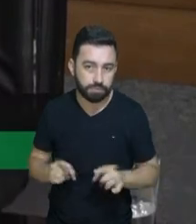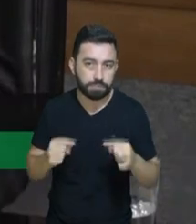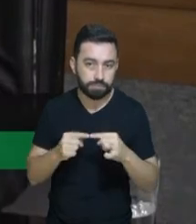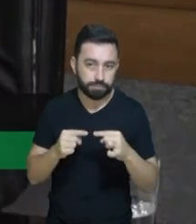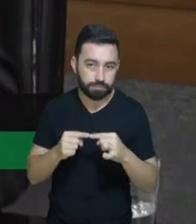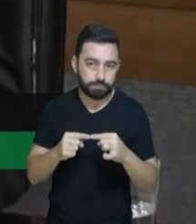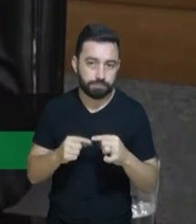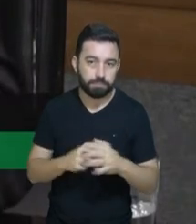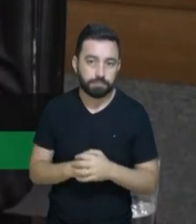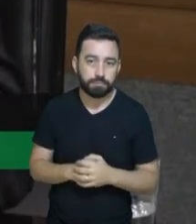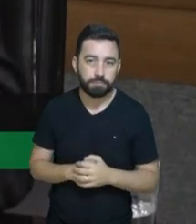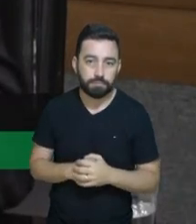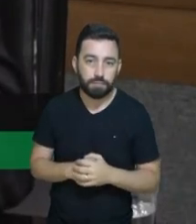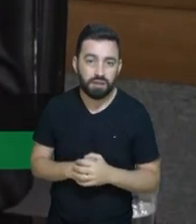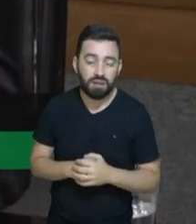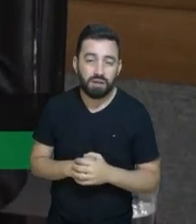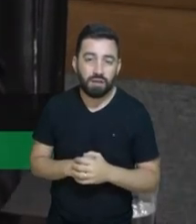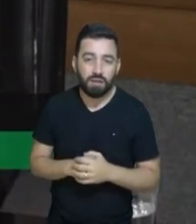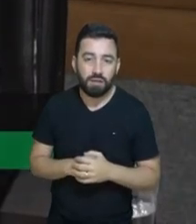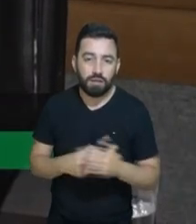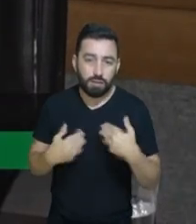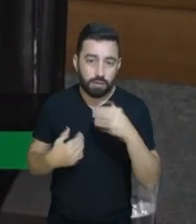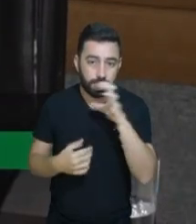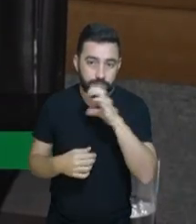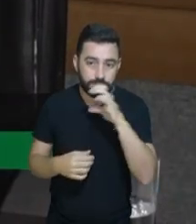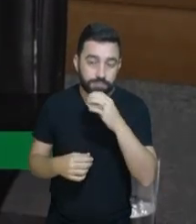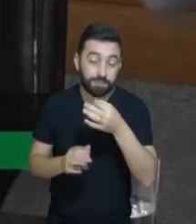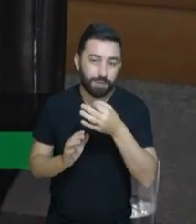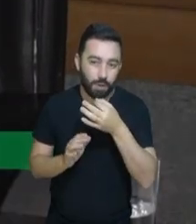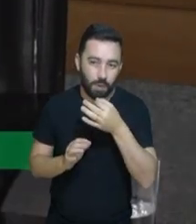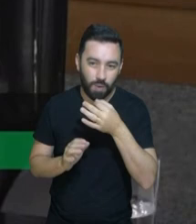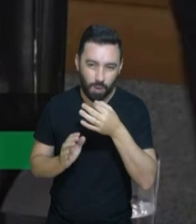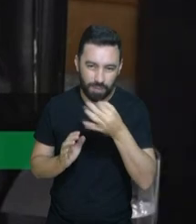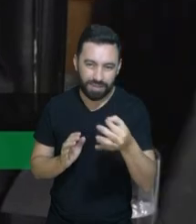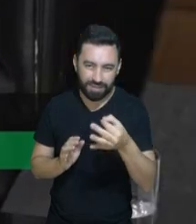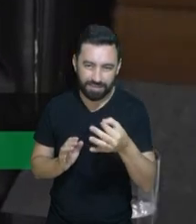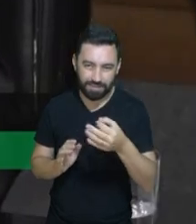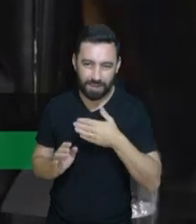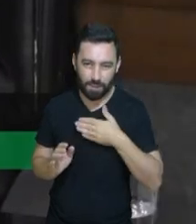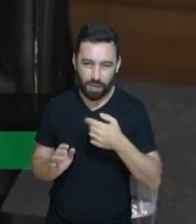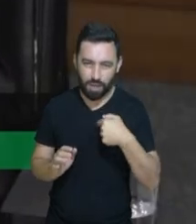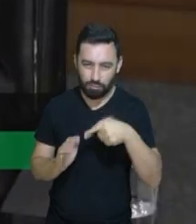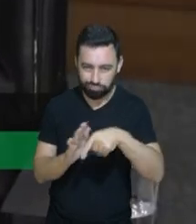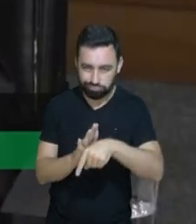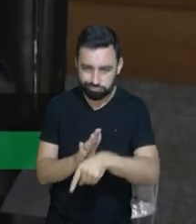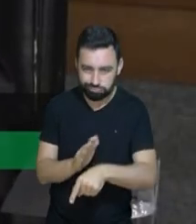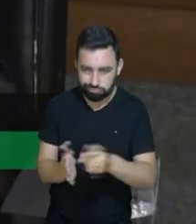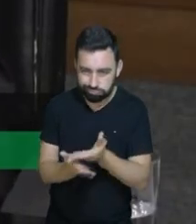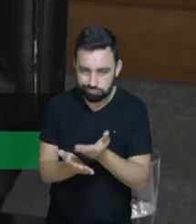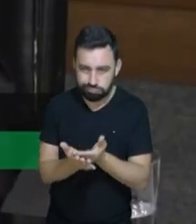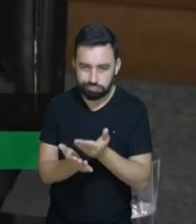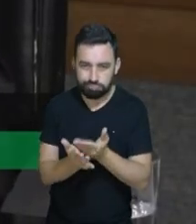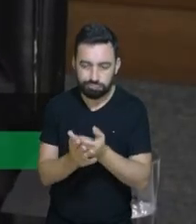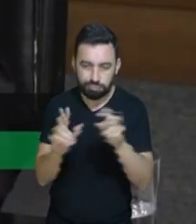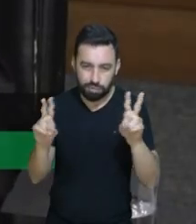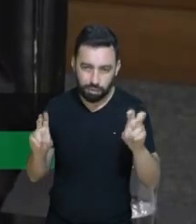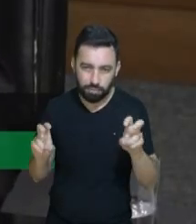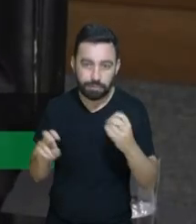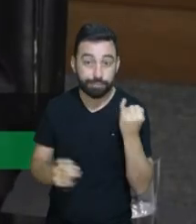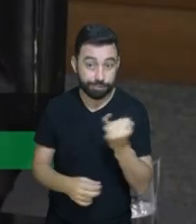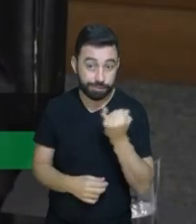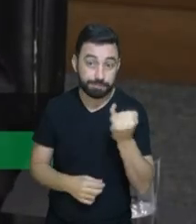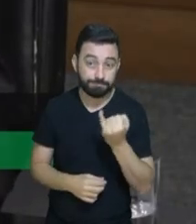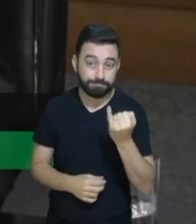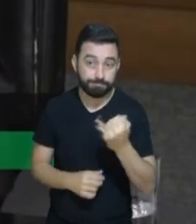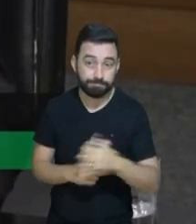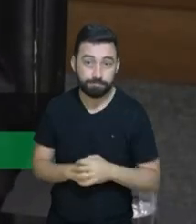eh só brevemente fiz fazer um comentário porque me aprofundei um pouco no no tema Deputado maur desp pela importância que